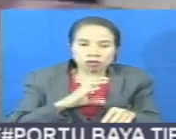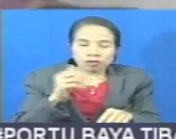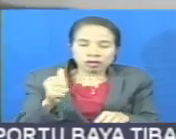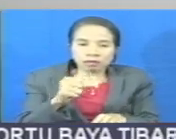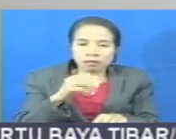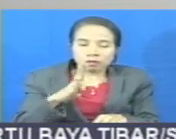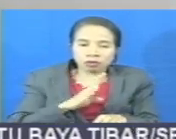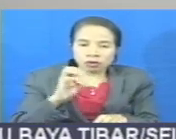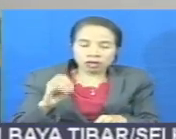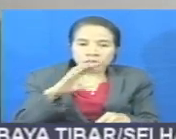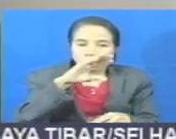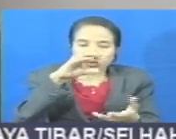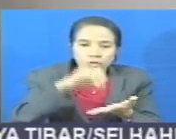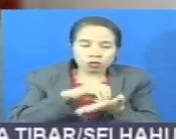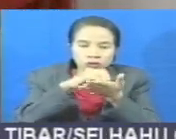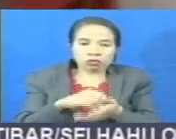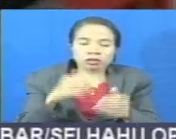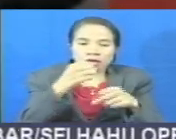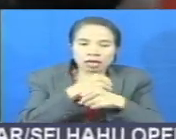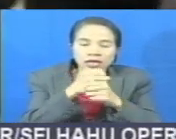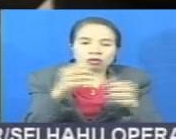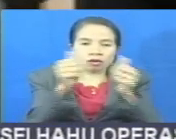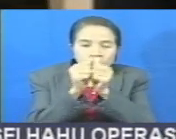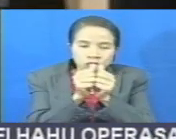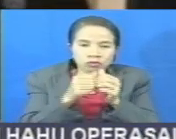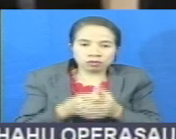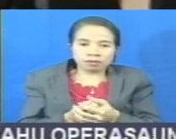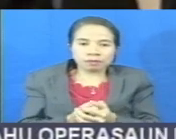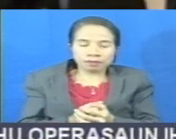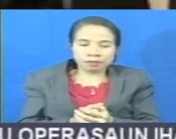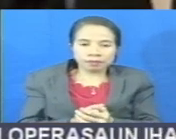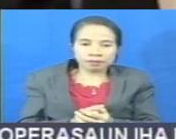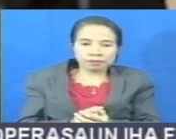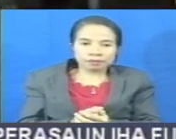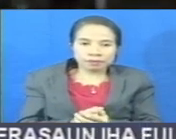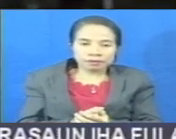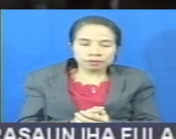Raioa, Laudalaida. Inês das Dores, Cidália do Hotel, ba RTTeli.